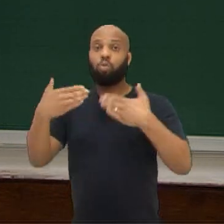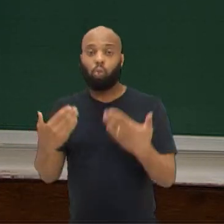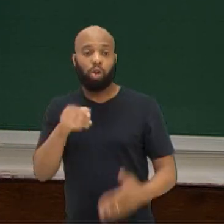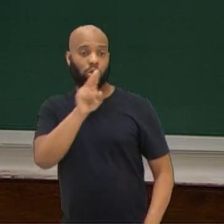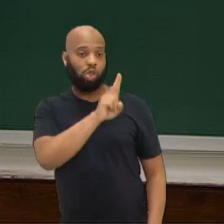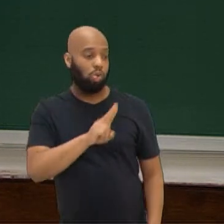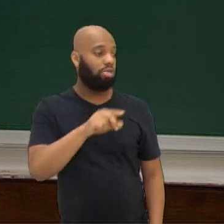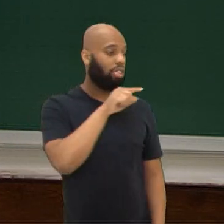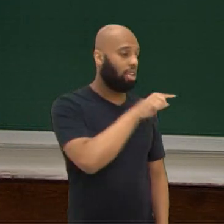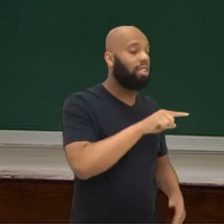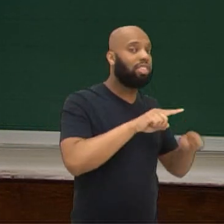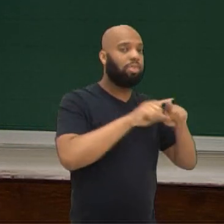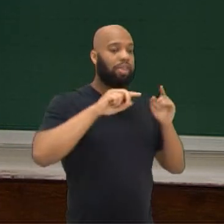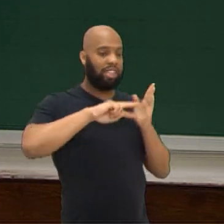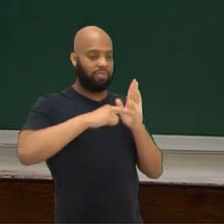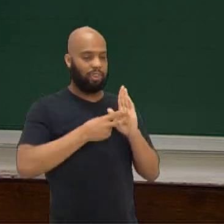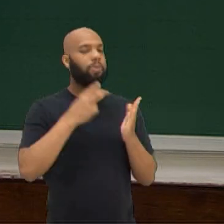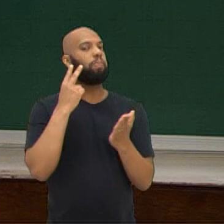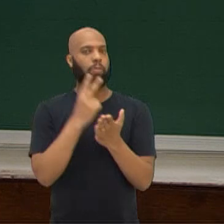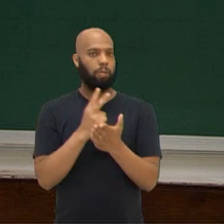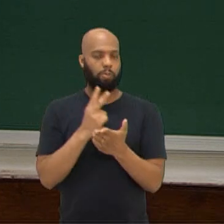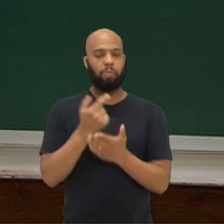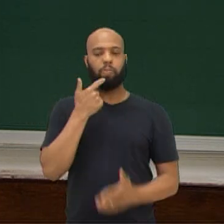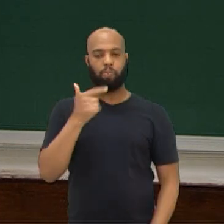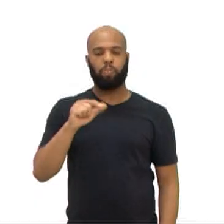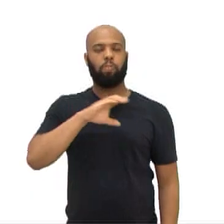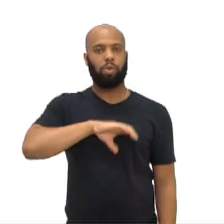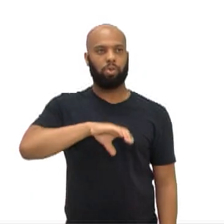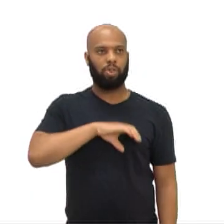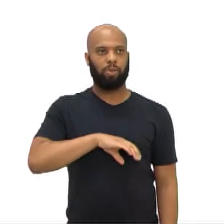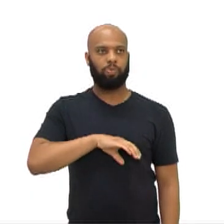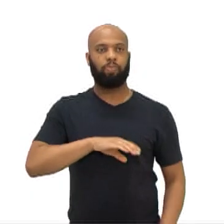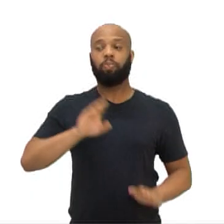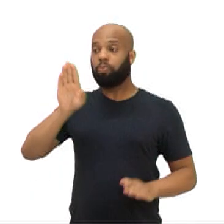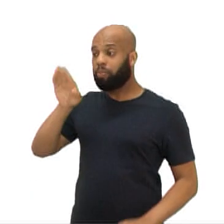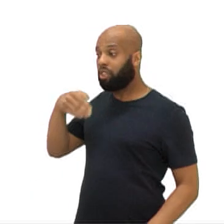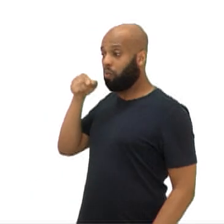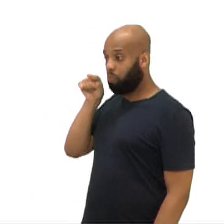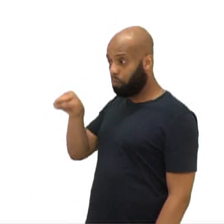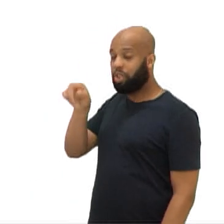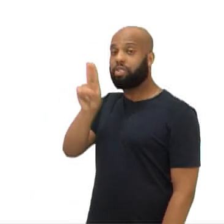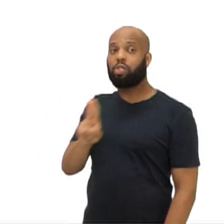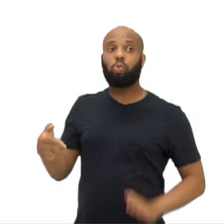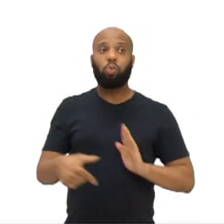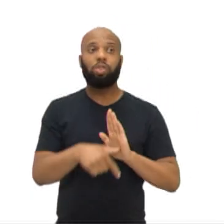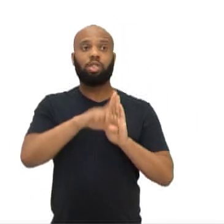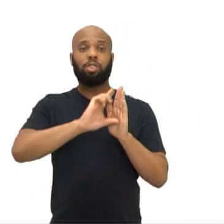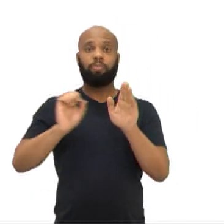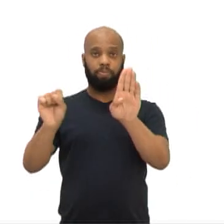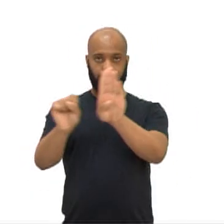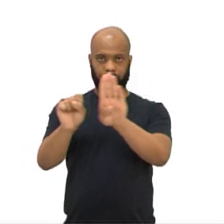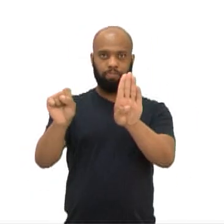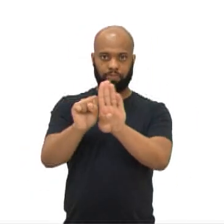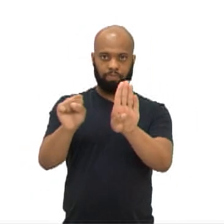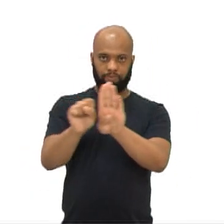tendo o mesmo significado da língua portuguesa. Perfeito? Então, mucho utilizamos antes de sustantivos e antes